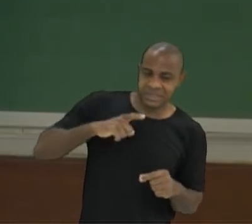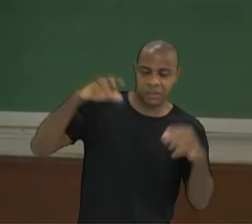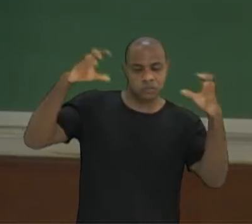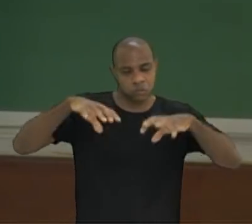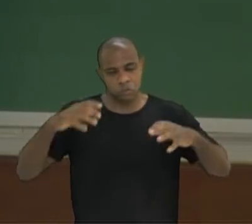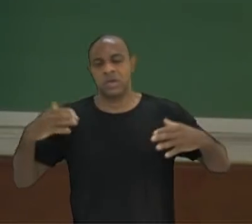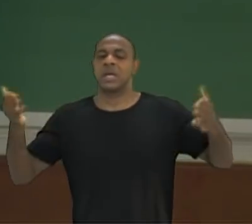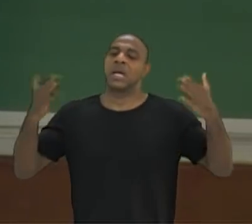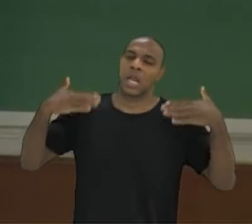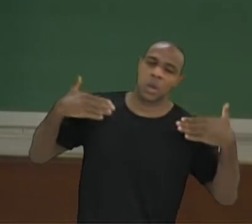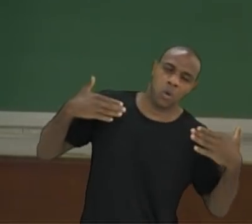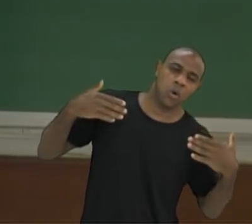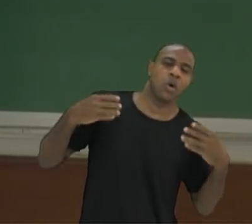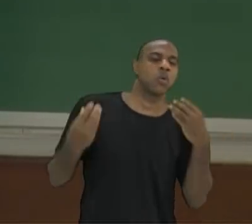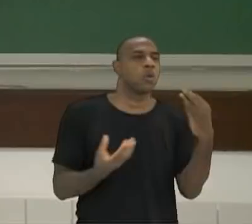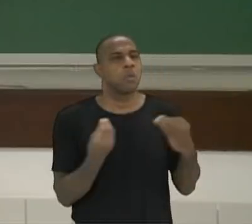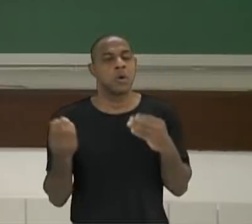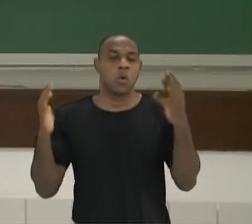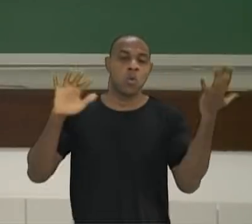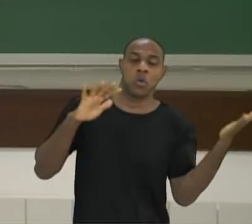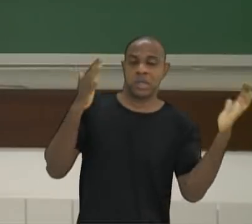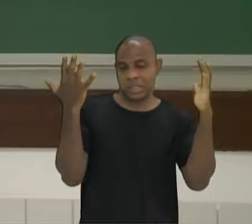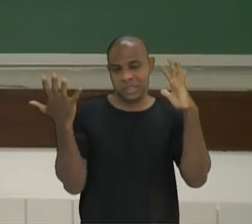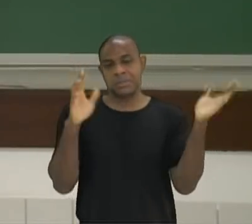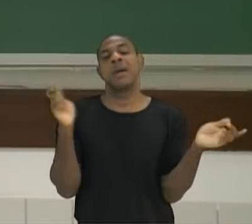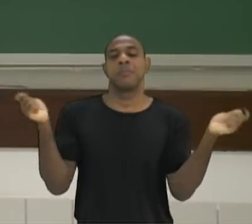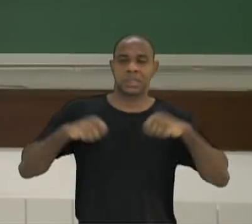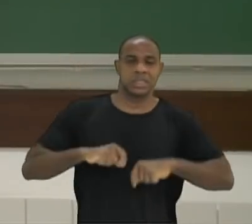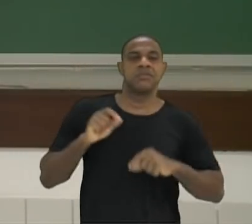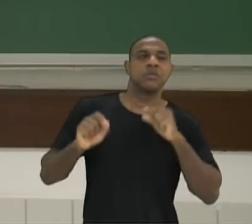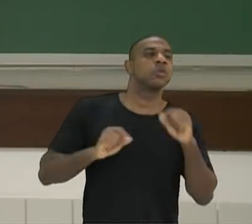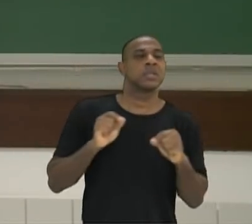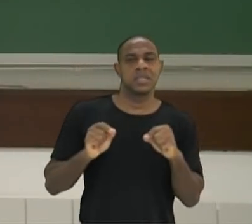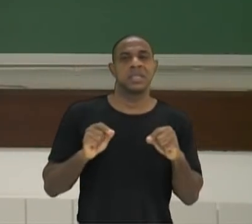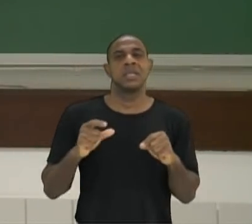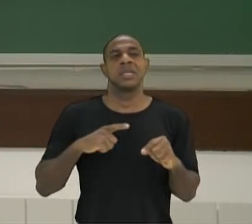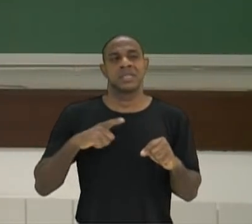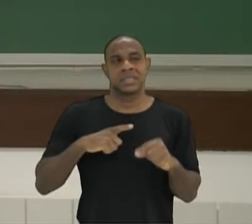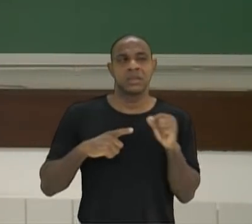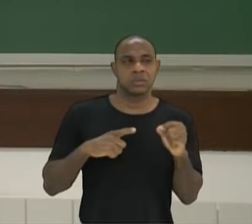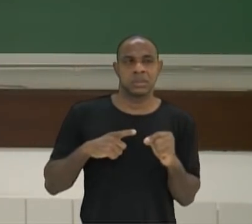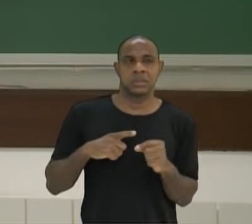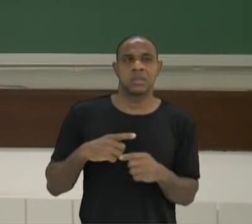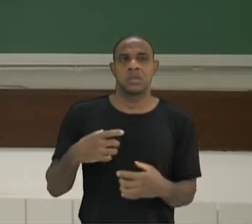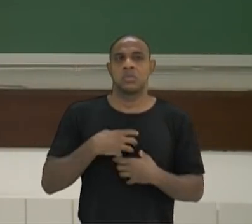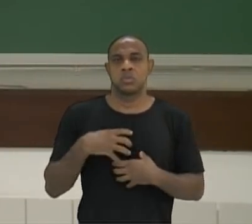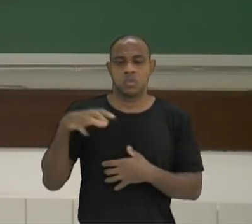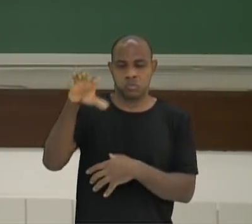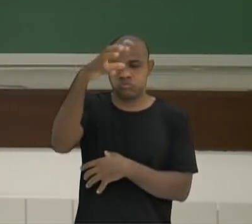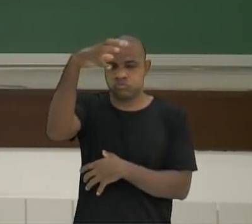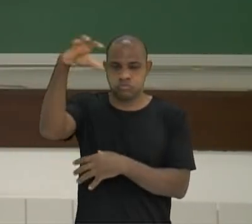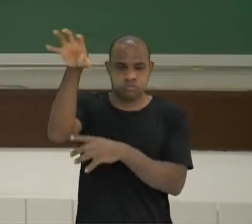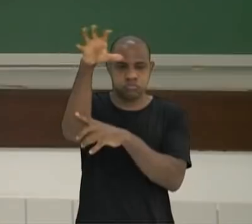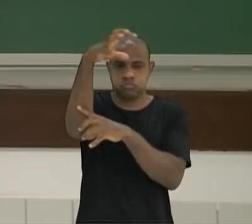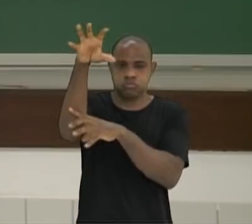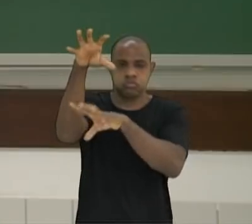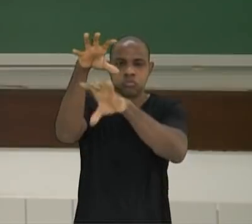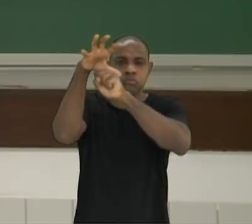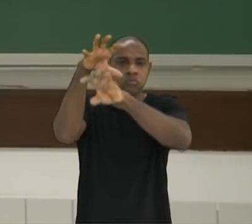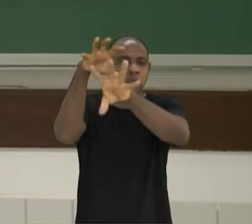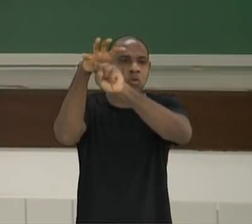fazer calor, se vai fazer frio, tudo isso é possível a partir do momento que o sensoriamento remoto capta